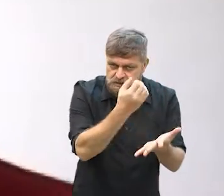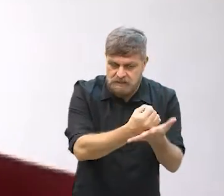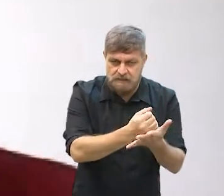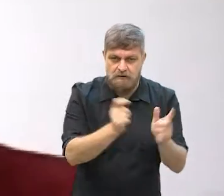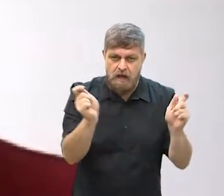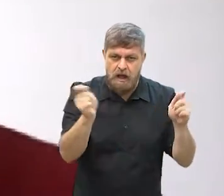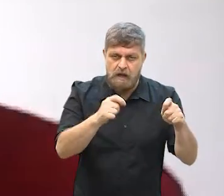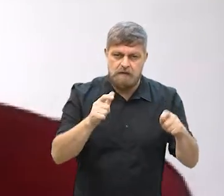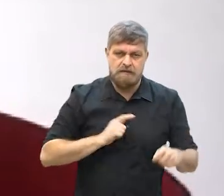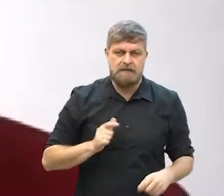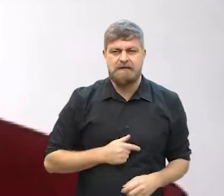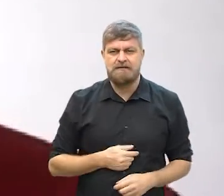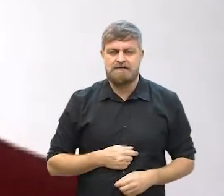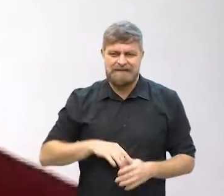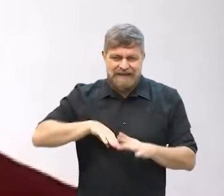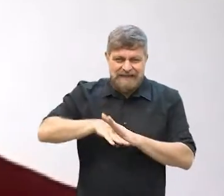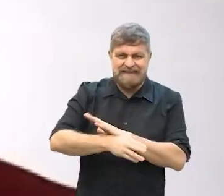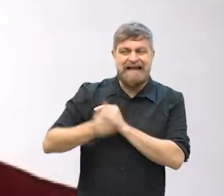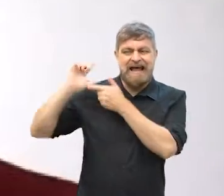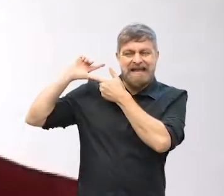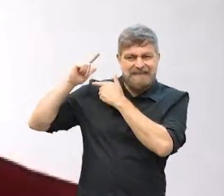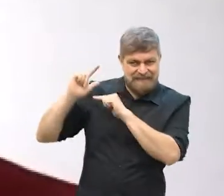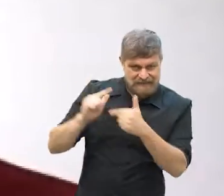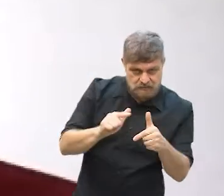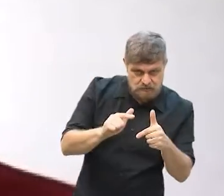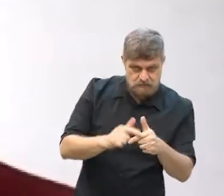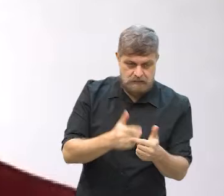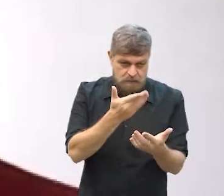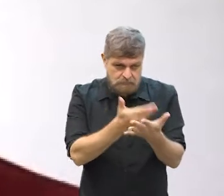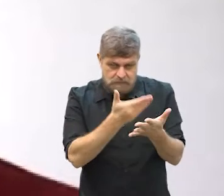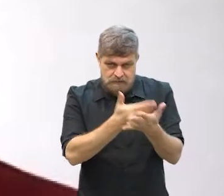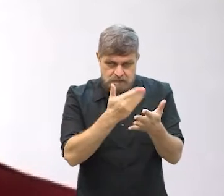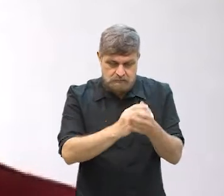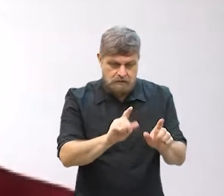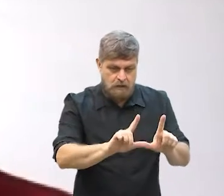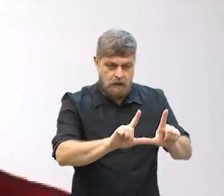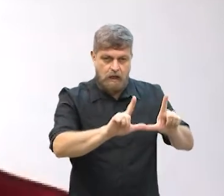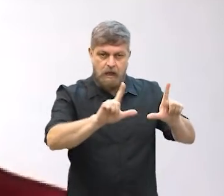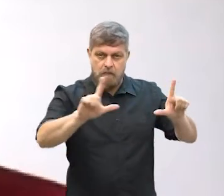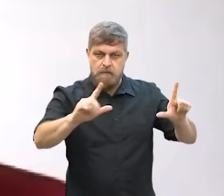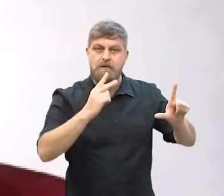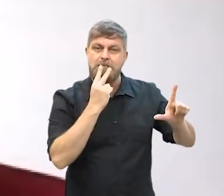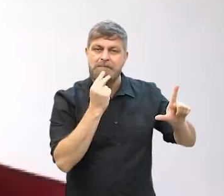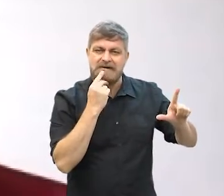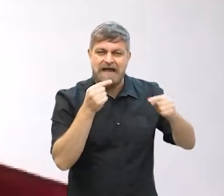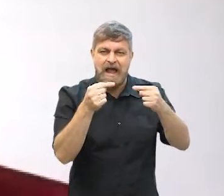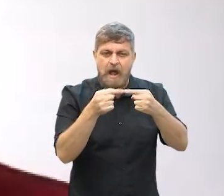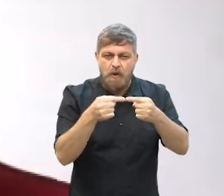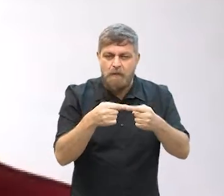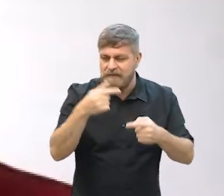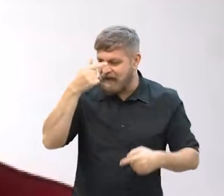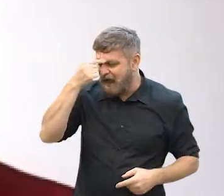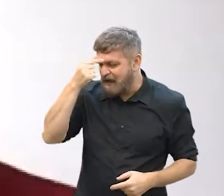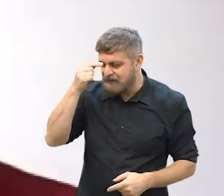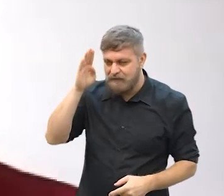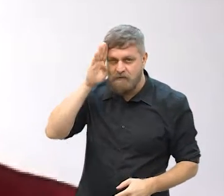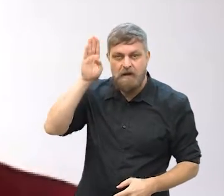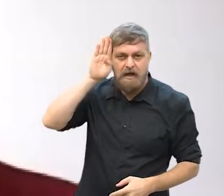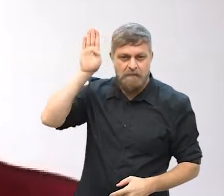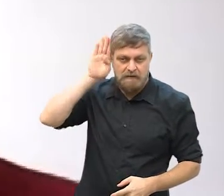ali, fonte tamanho A4, fonte Arial 12, né? Aquela coisa bem acadêmica mesmo, bem